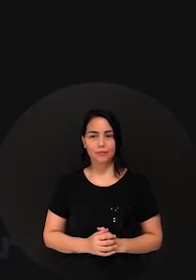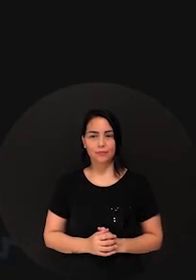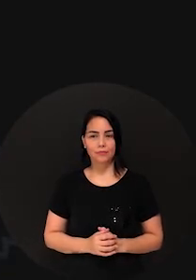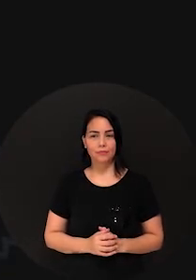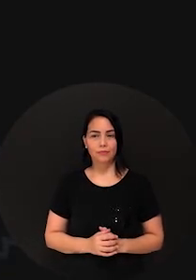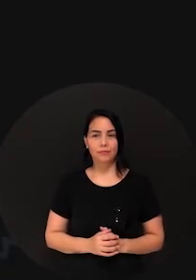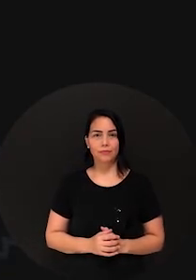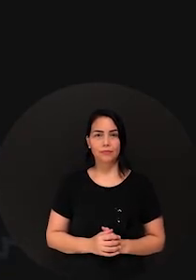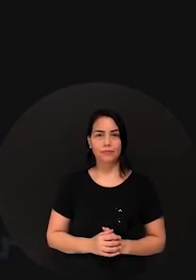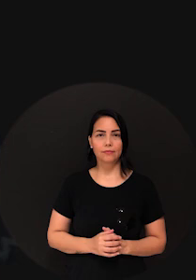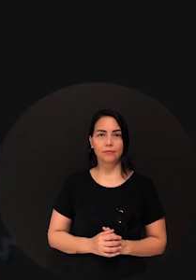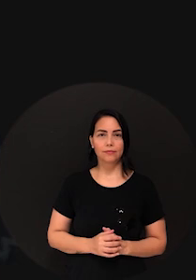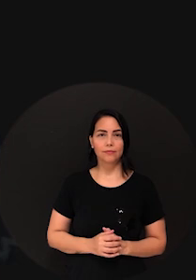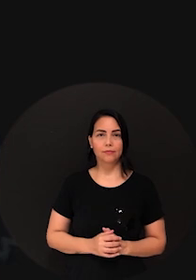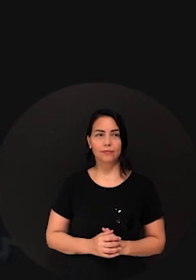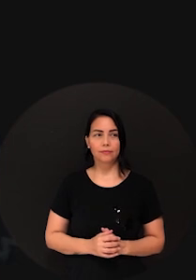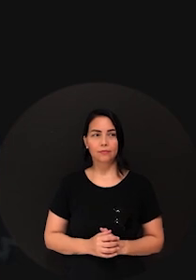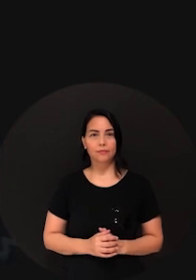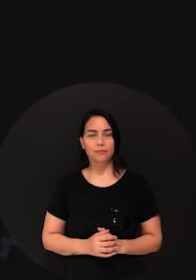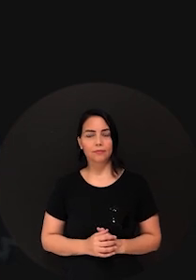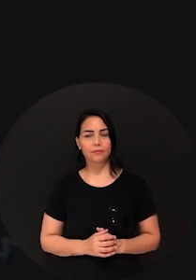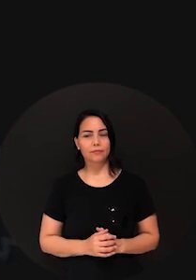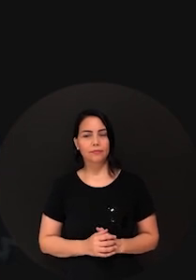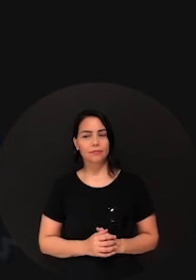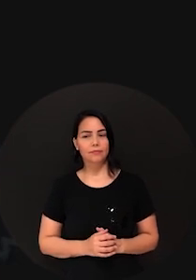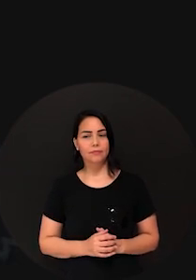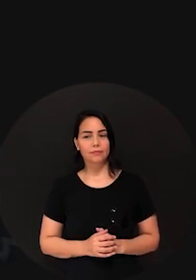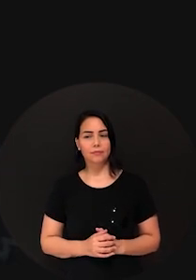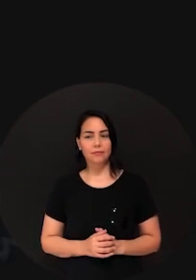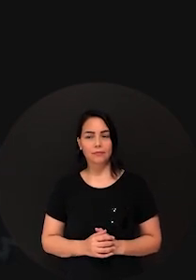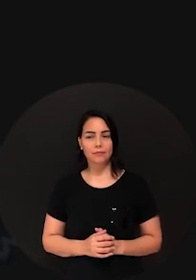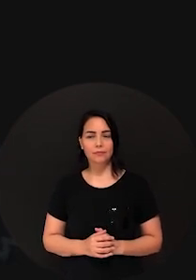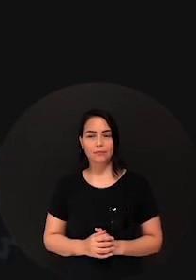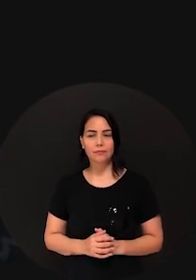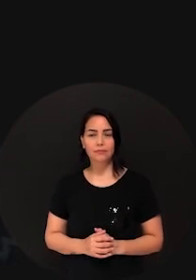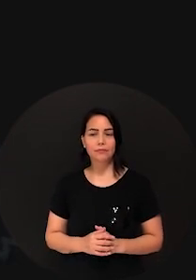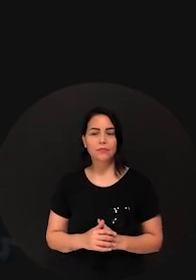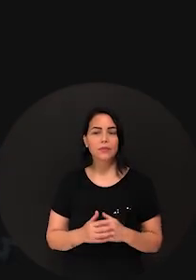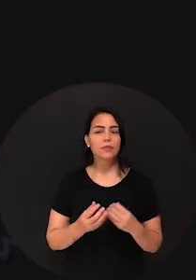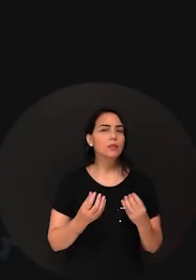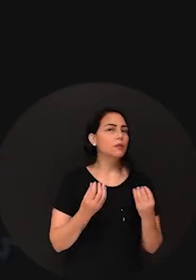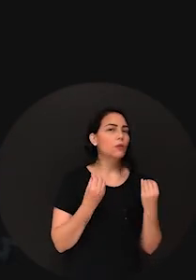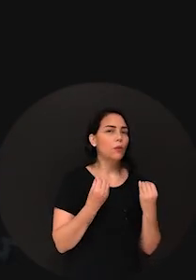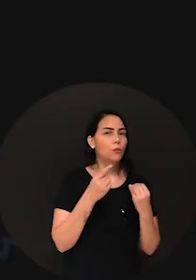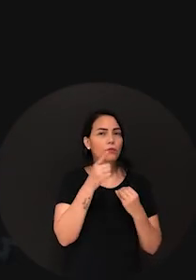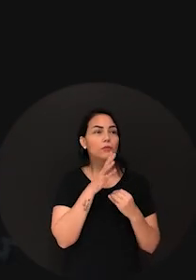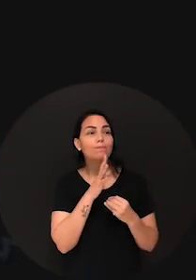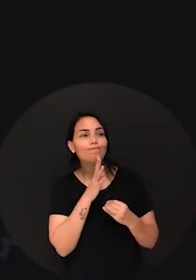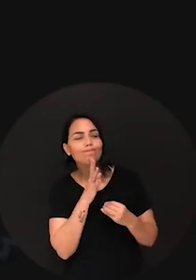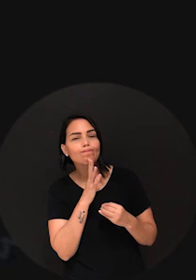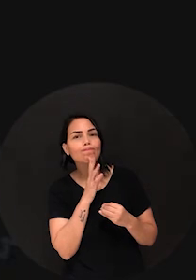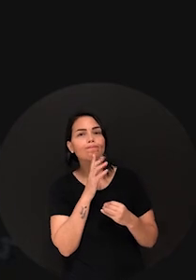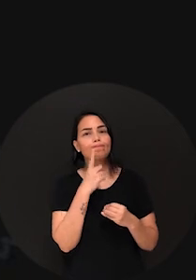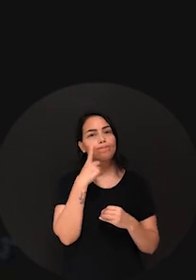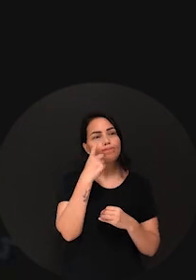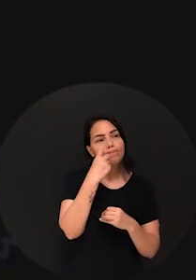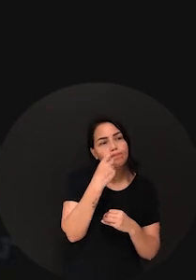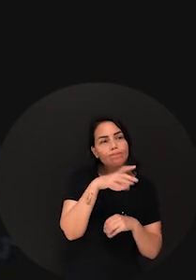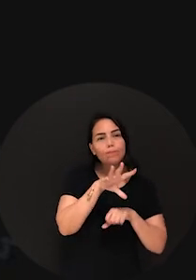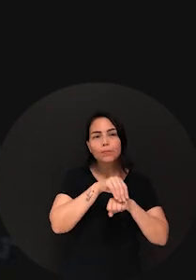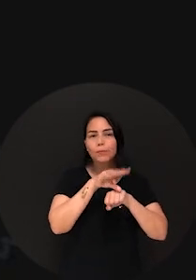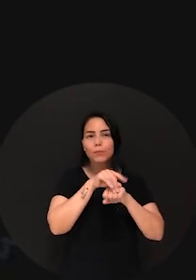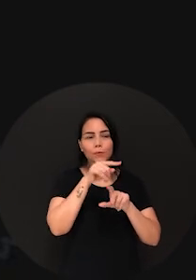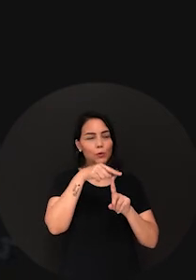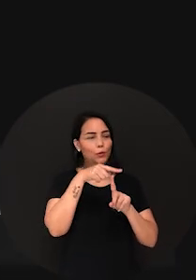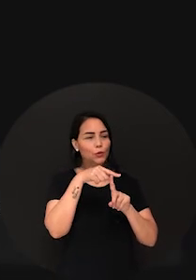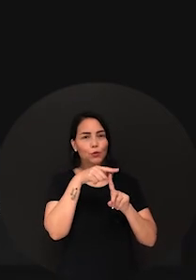Não, infelizmente não tem como testar os instrumentos. Você pode pesquisar no YouTube para conhecer um pouquinho mais aquele instrumento que você tem interesse, mas a gente